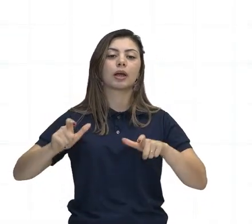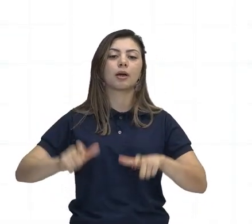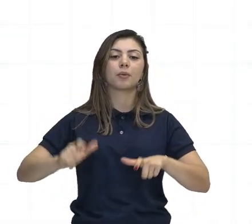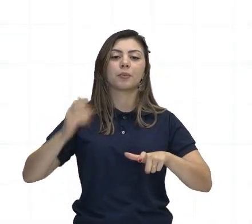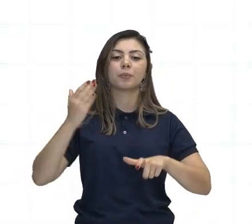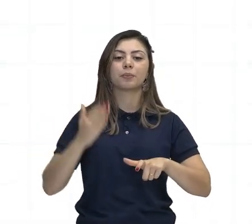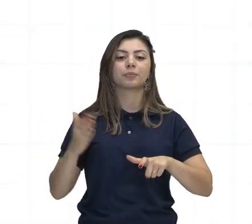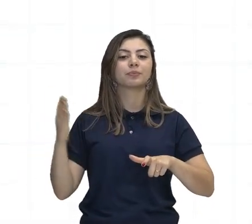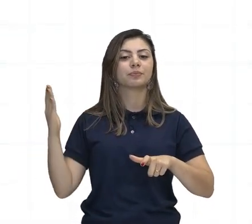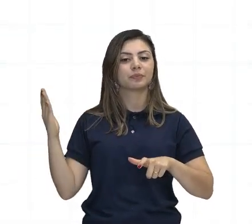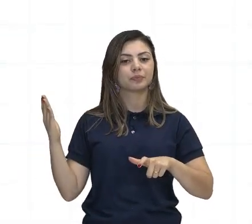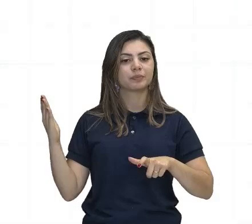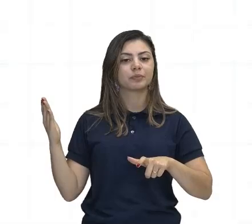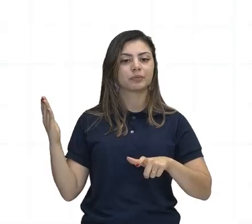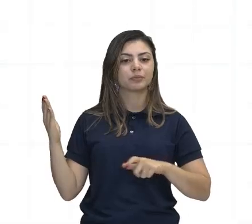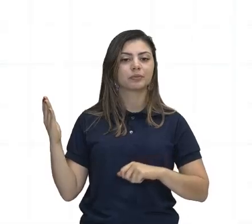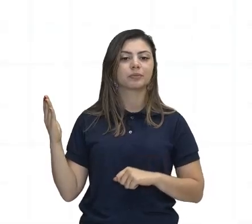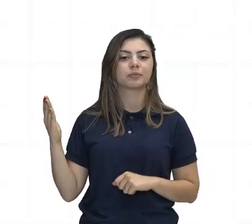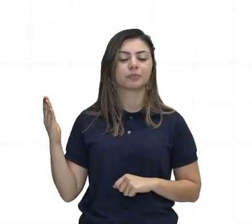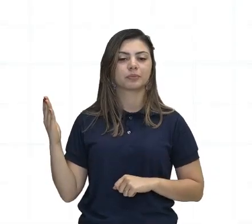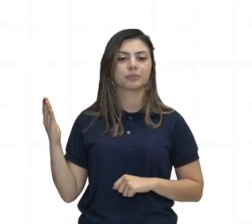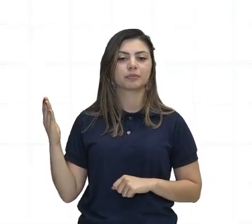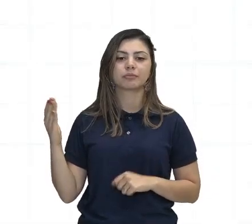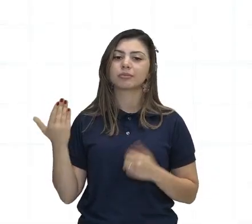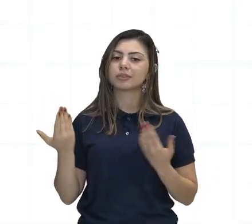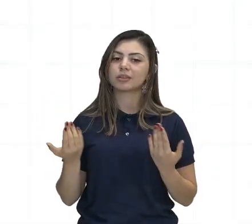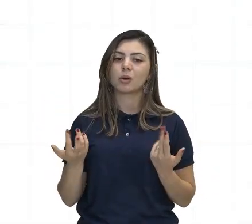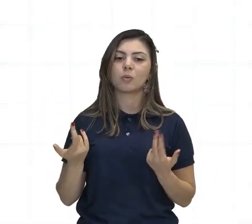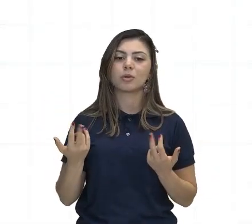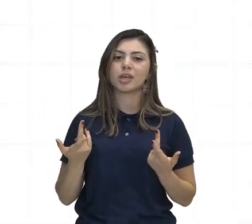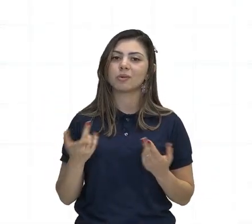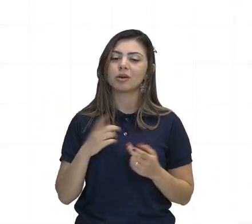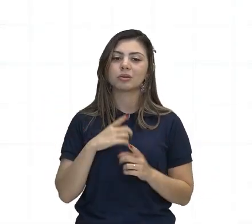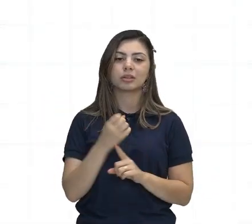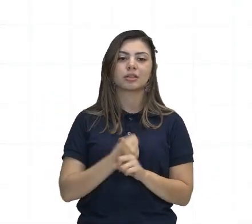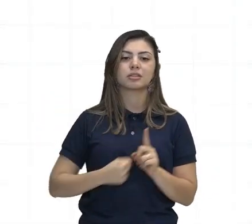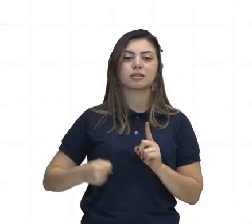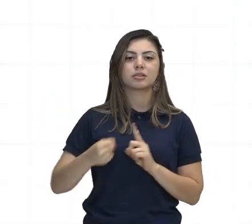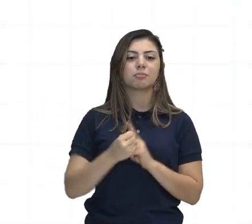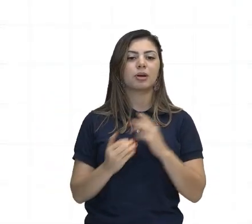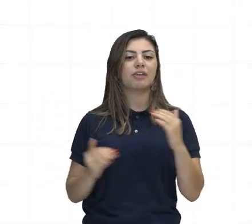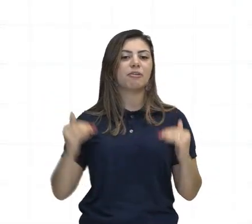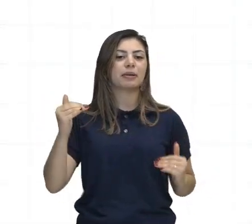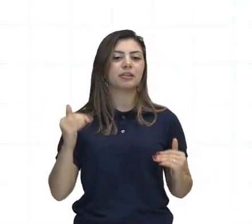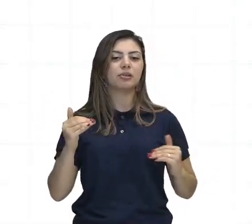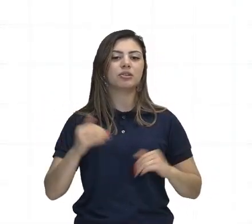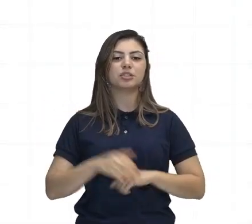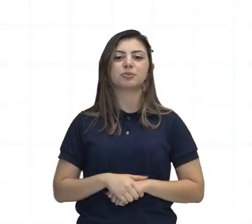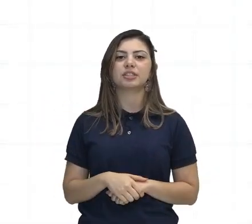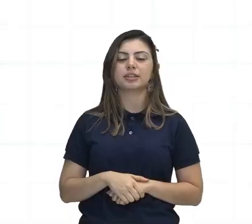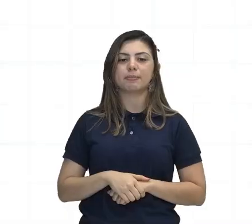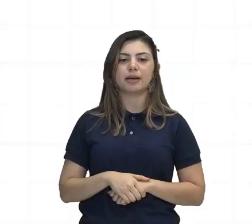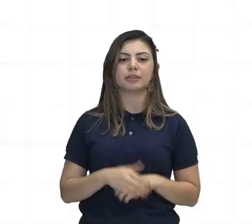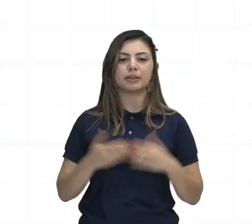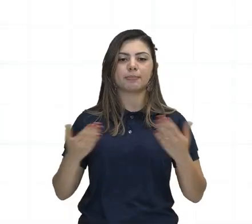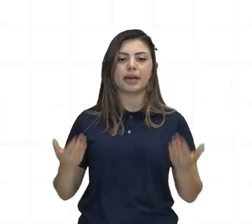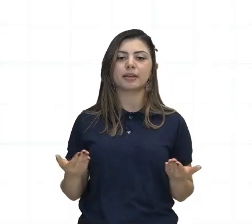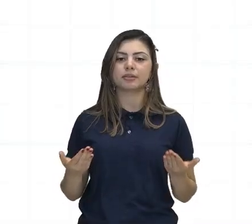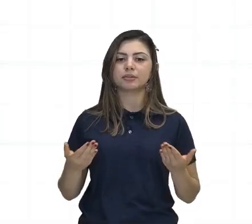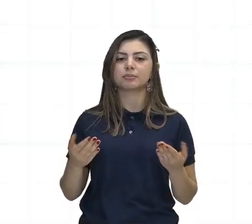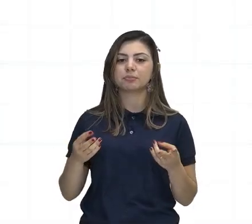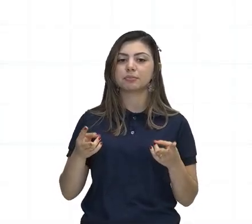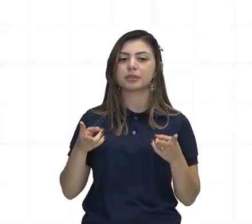olha só, a gente vai ter a mesma ideia de desigualdade social, porque ao mesmo tempo que a gente consegue